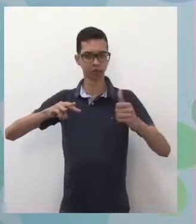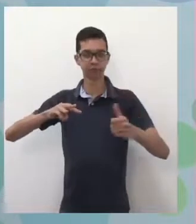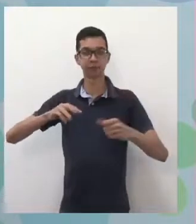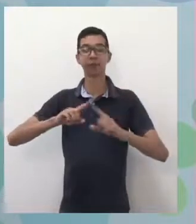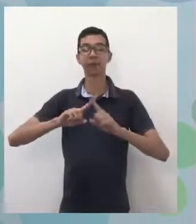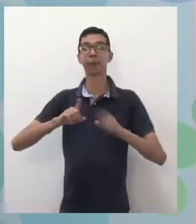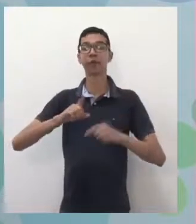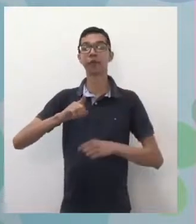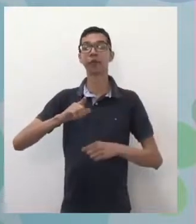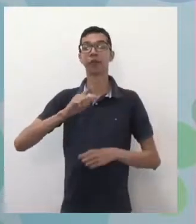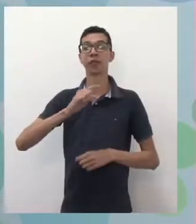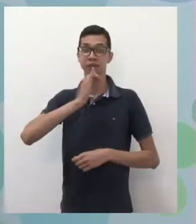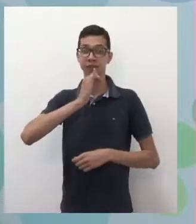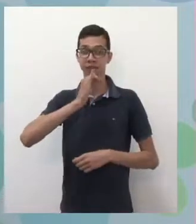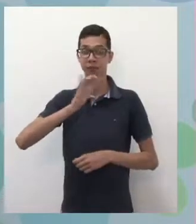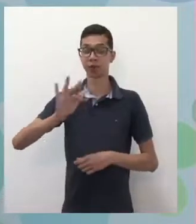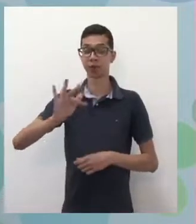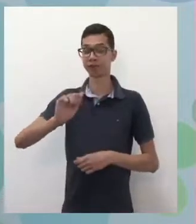com fase.